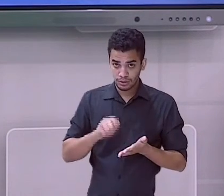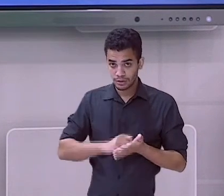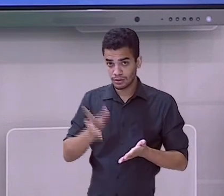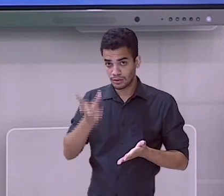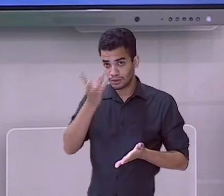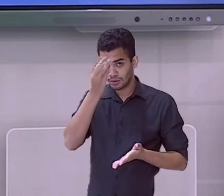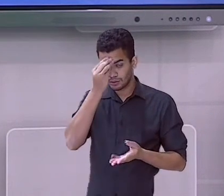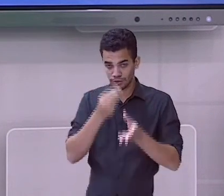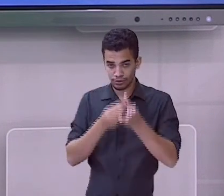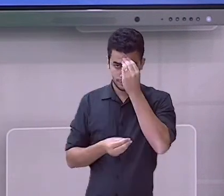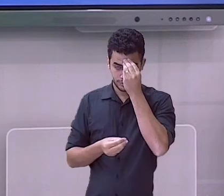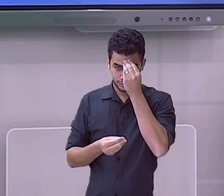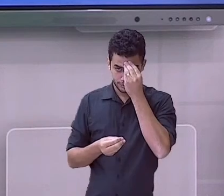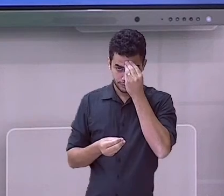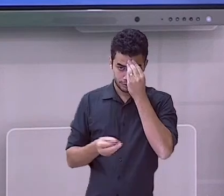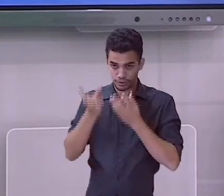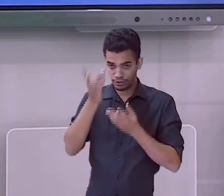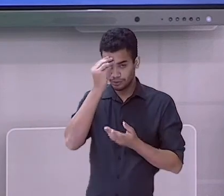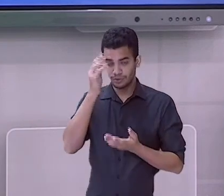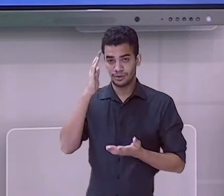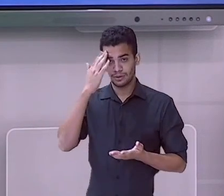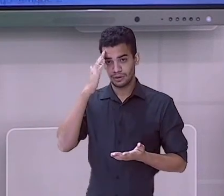esquecer, tem anotação para nos lembrar.